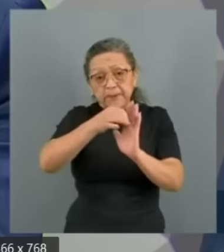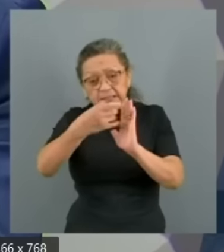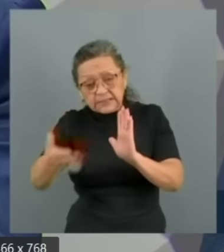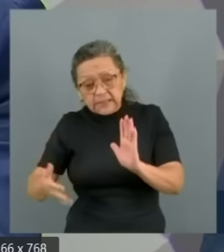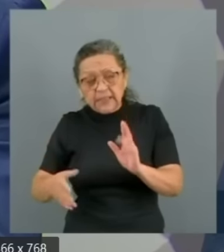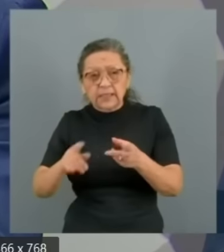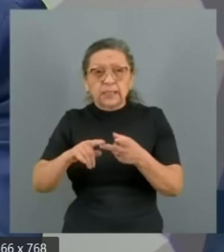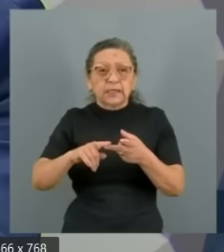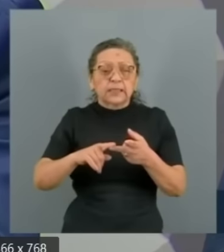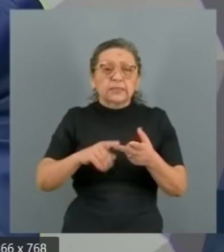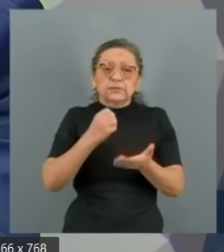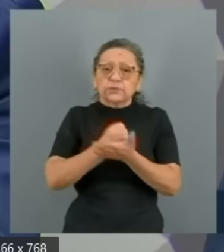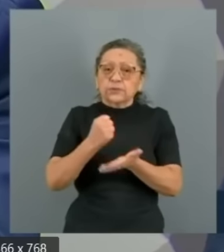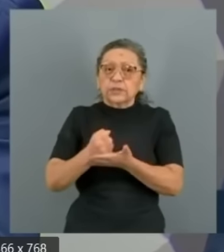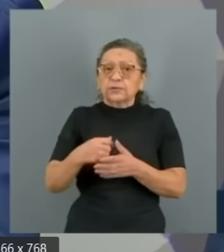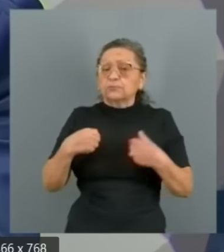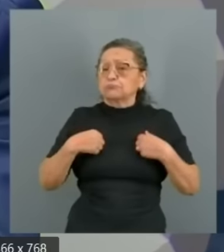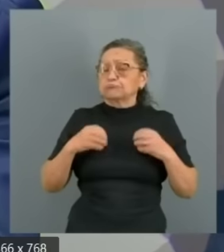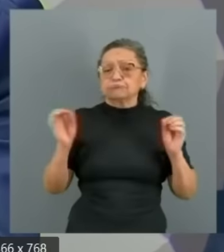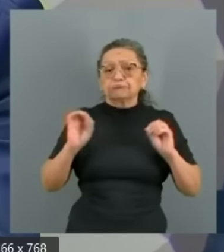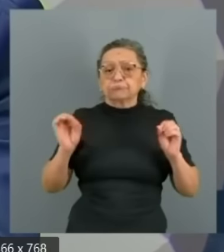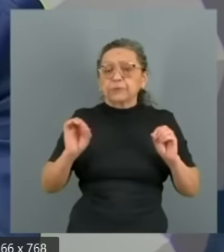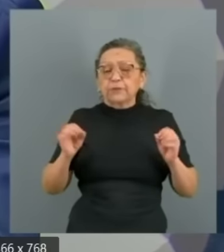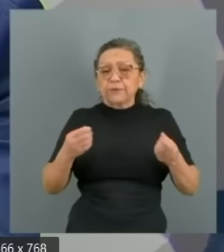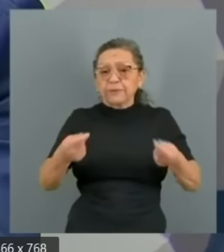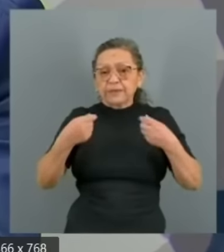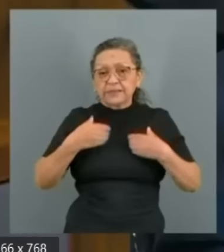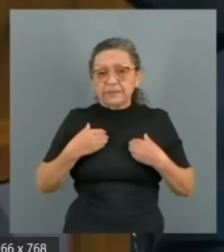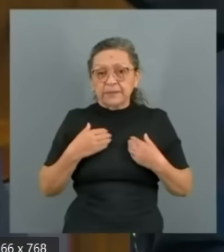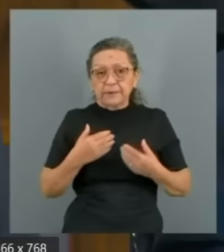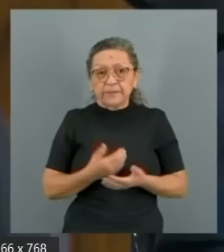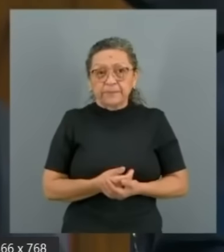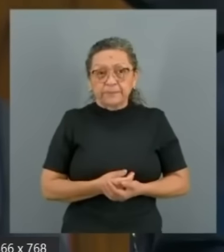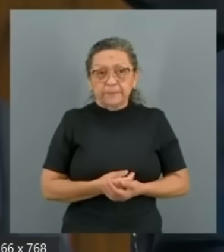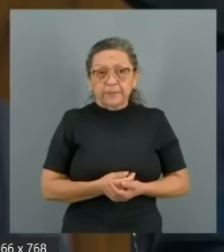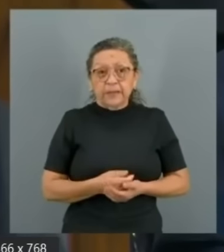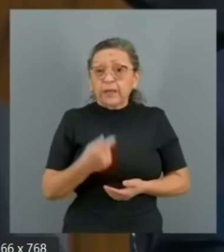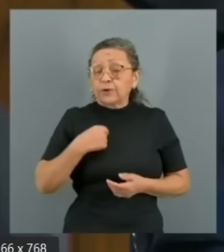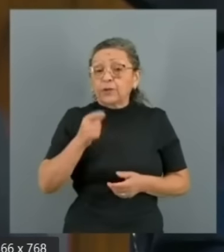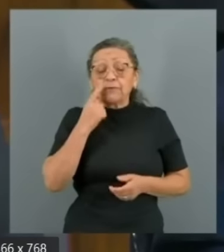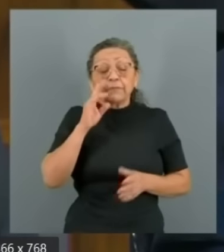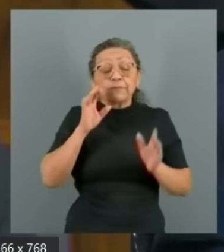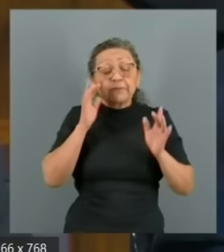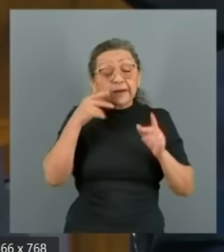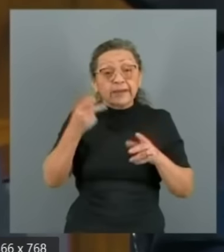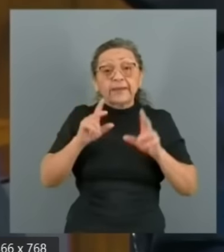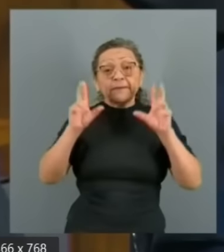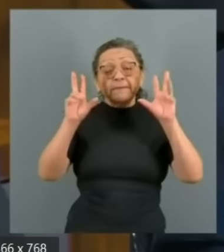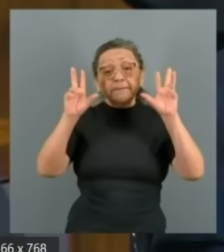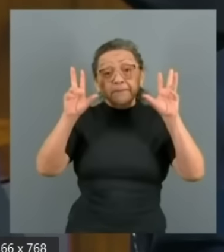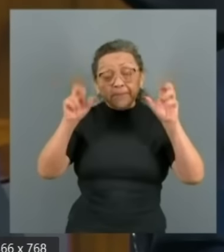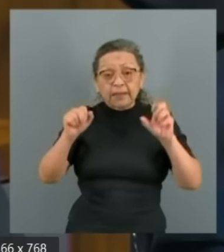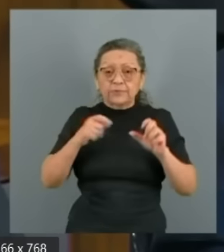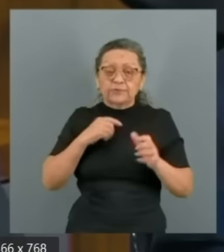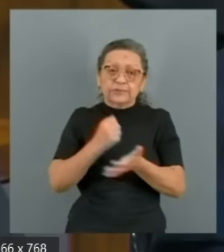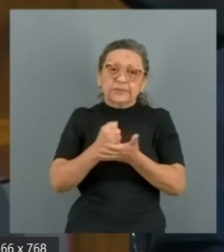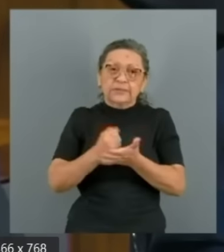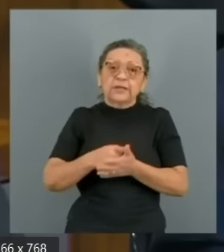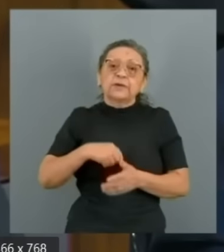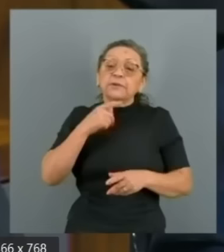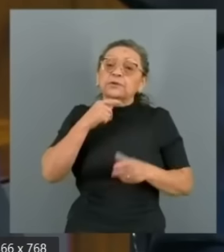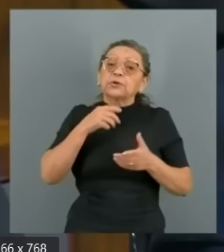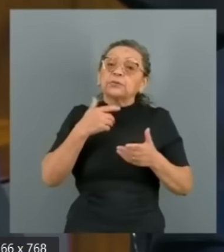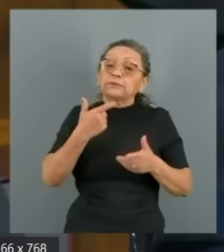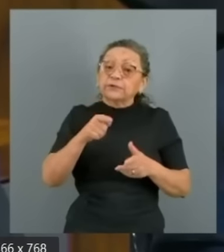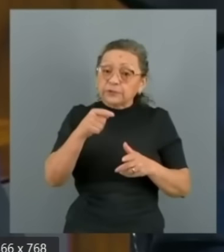assinatura de ACT não ia nem mais para o Eu Procurador-Geral. não entrei no mérito da ACT, eu perguntei se o senhor não vê conflito de interesse no fato da sua esposa prestar